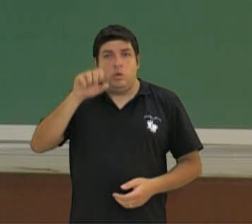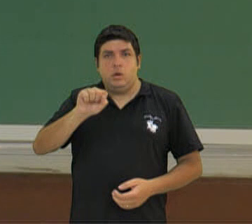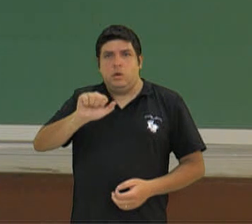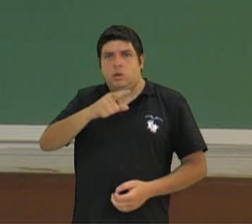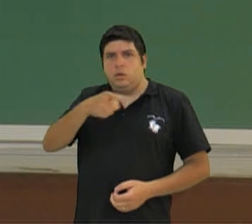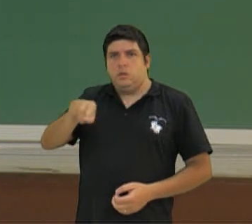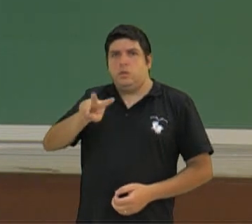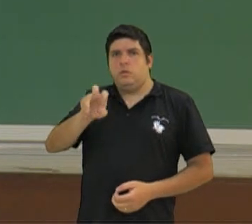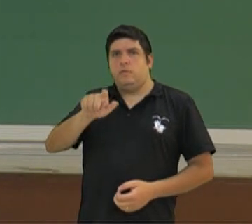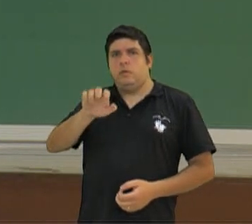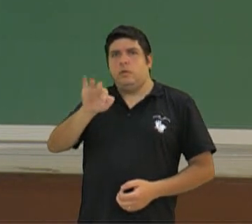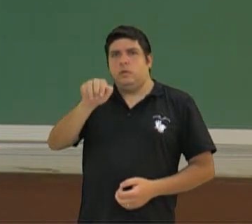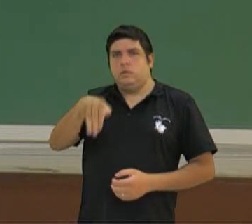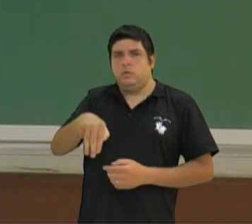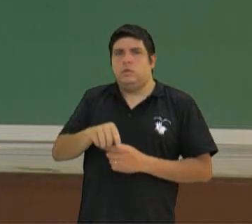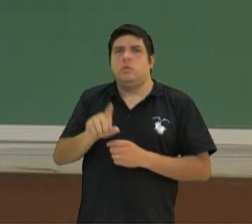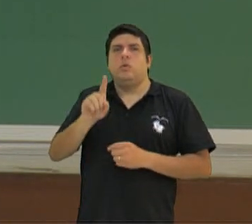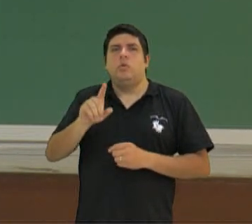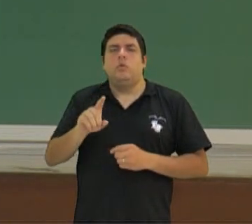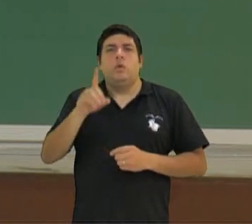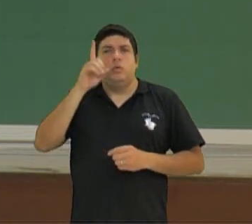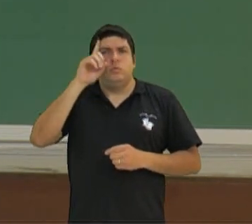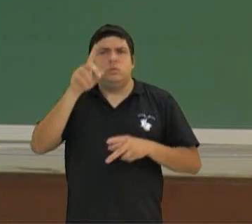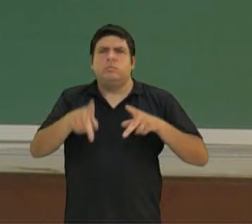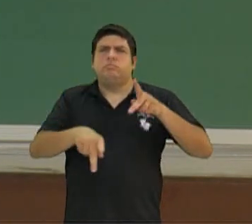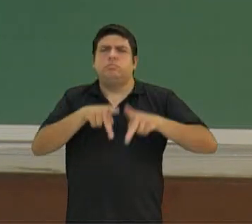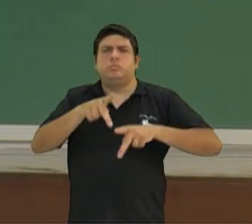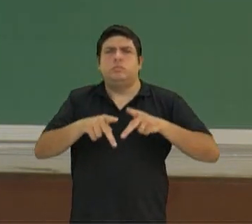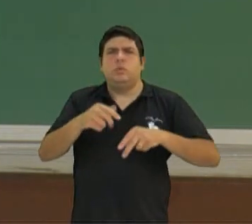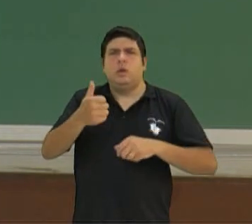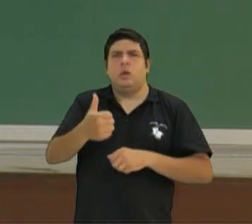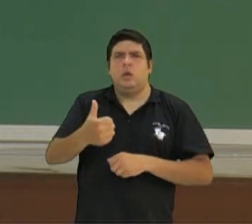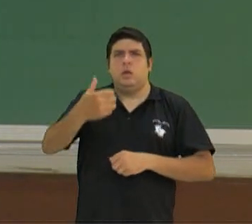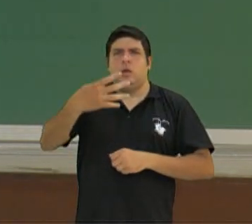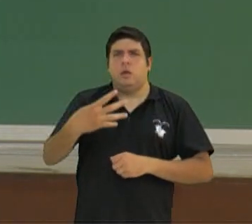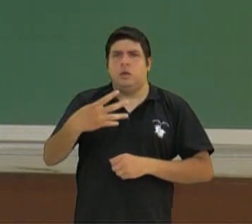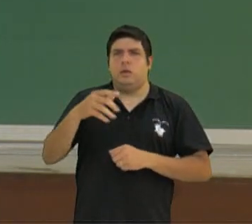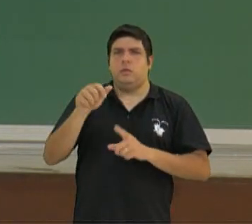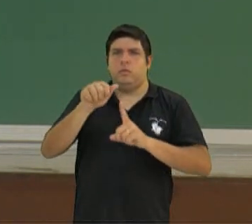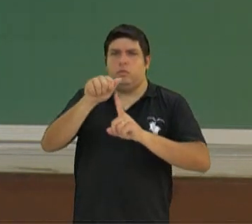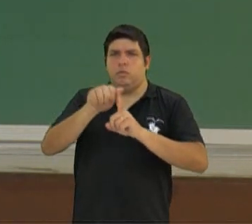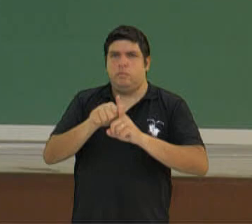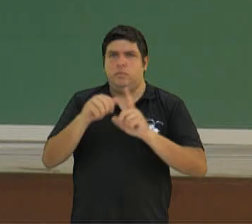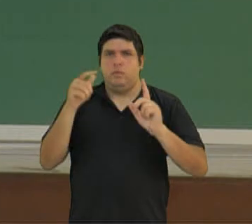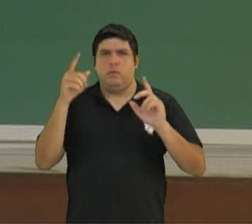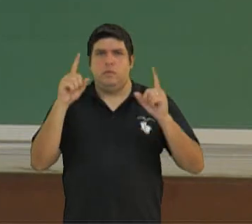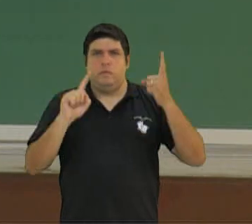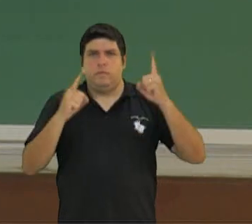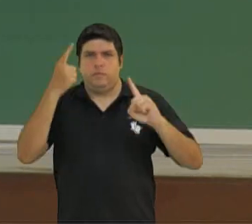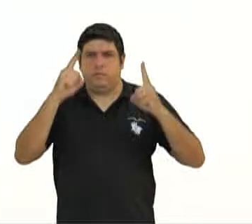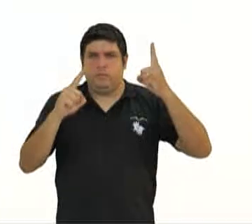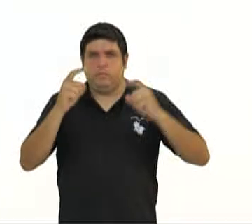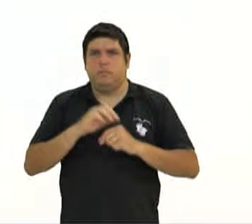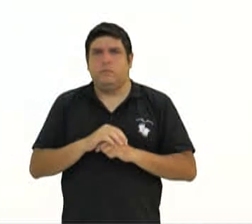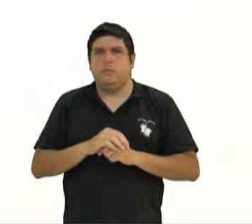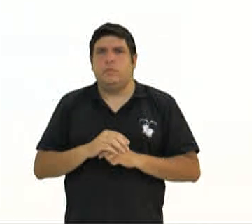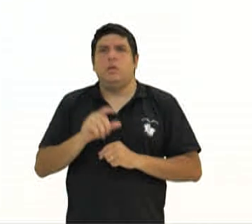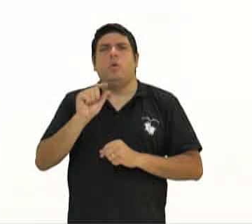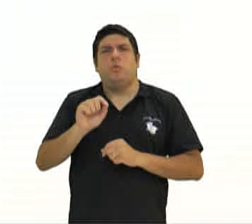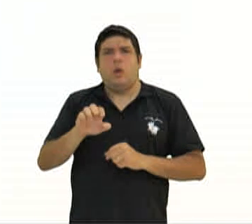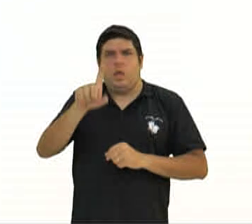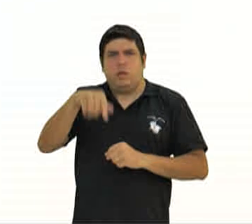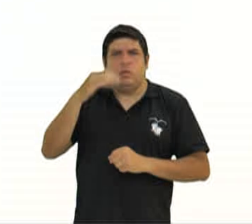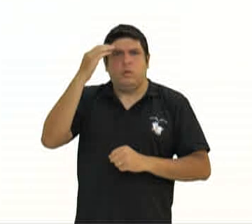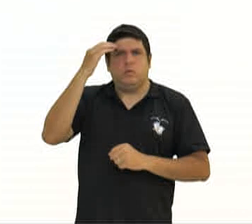popular, celebrado no dia 14 de fevereiro. E esse feriado, ele tem um nome, ele foi nomeado através de um famoso santo